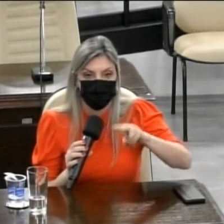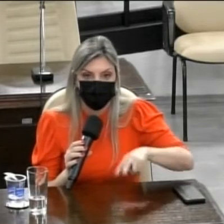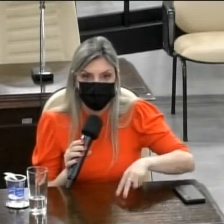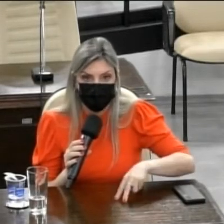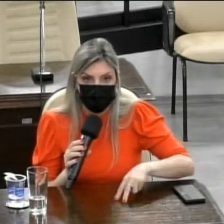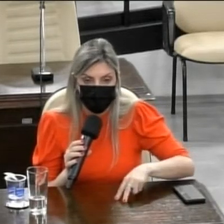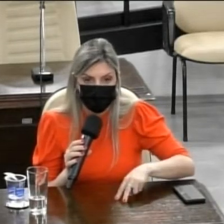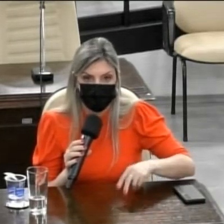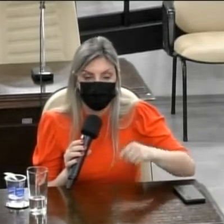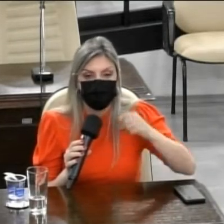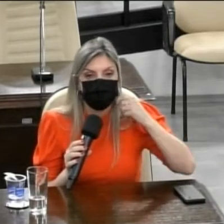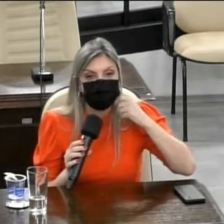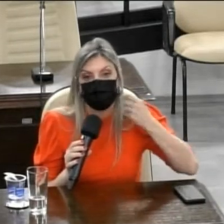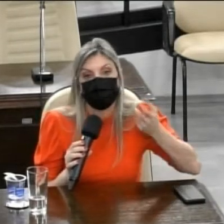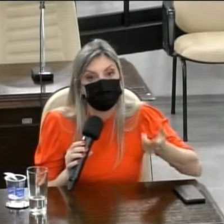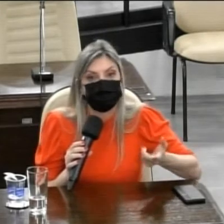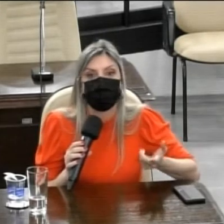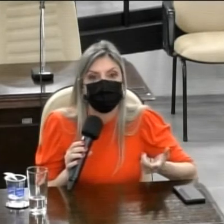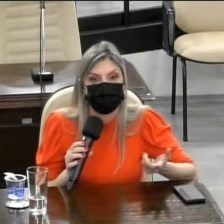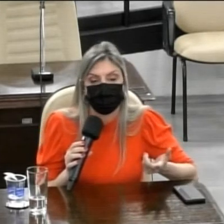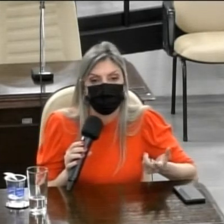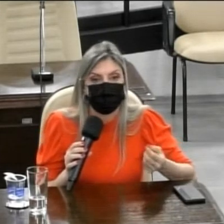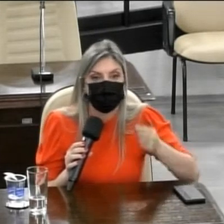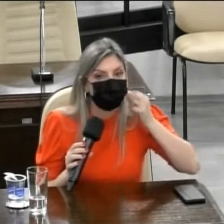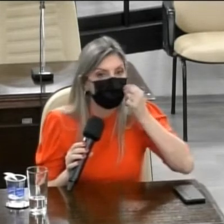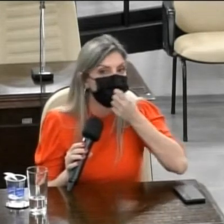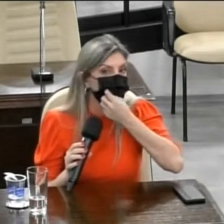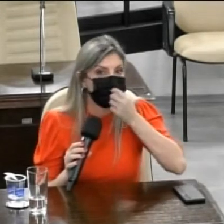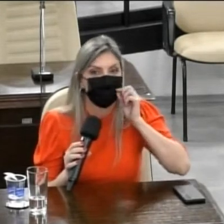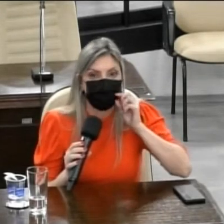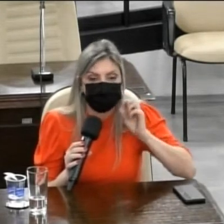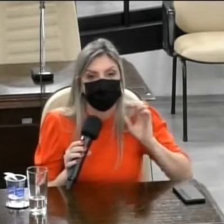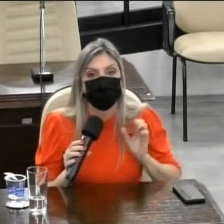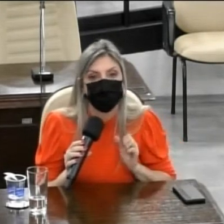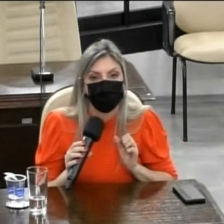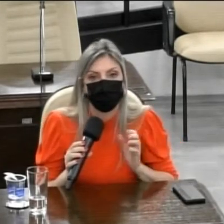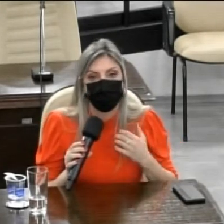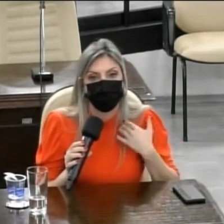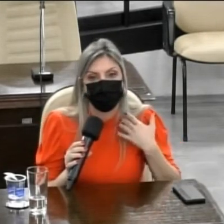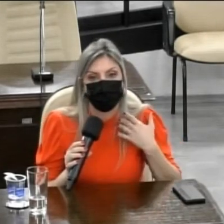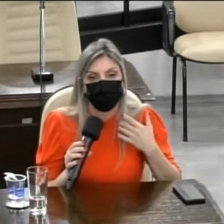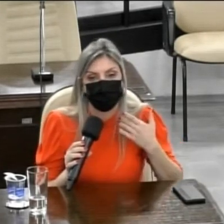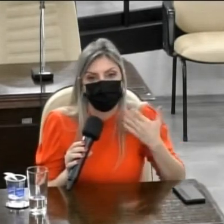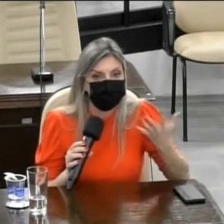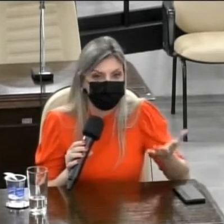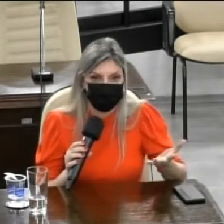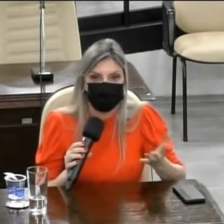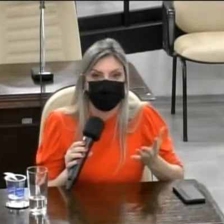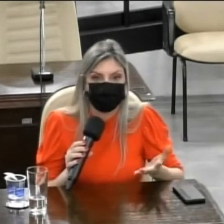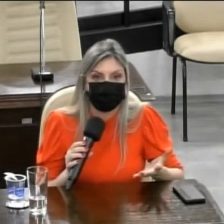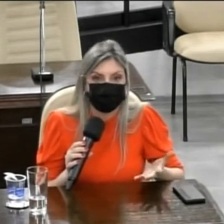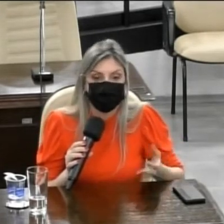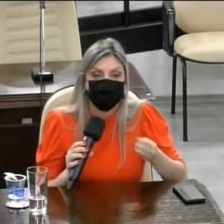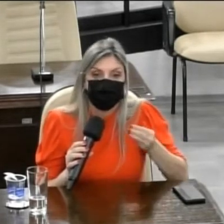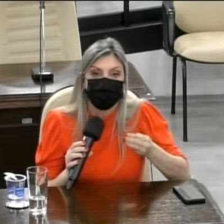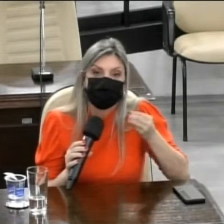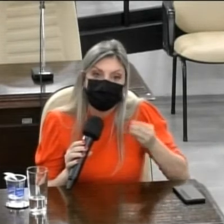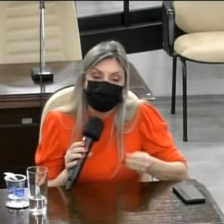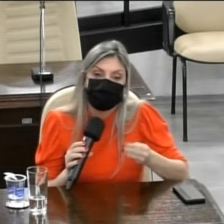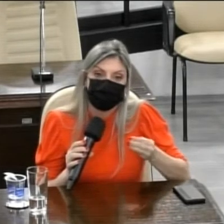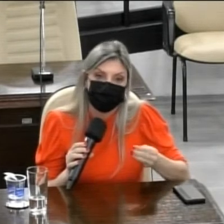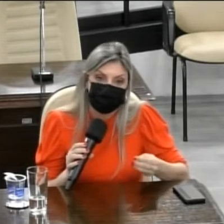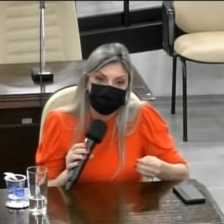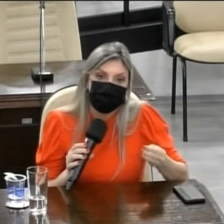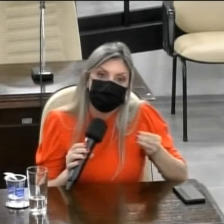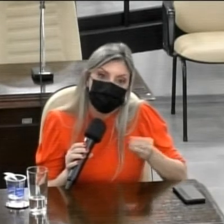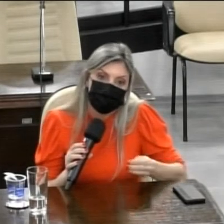só num ambiente em que uma tem que ficar sem máscara, por exemplo, para fazer a estética, vamos dizer. Então,